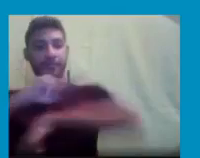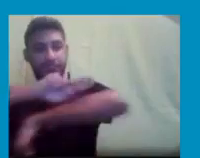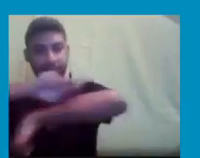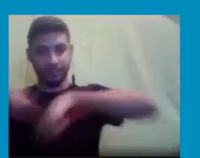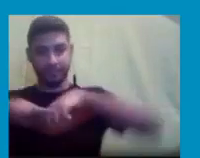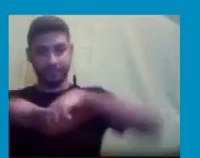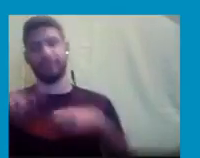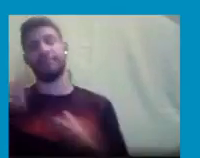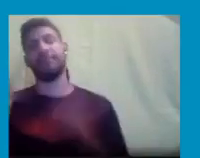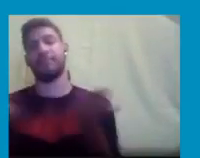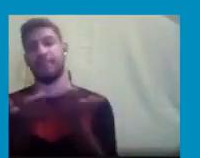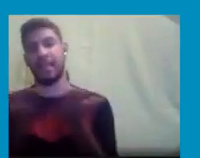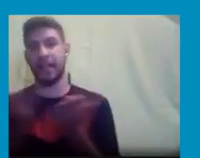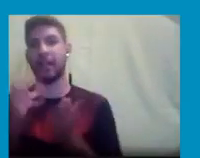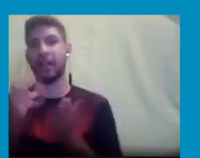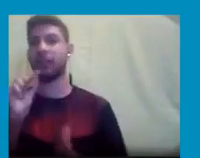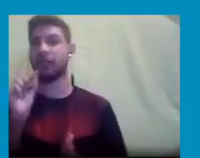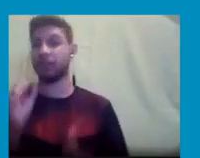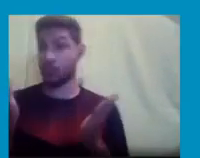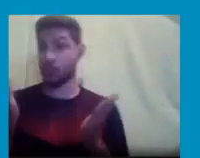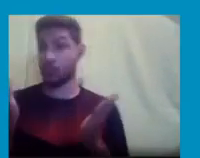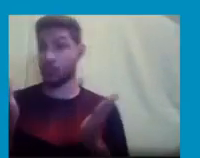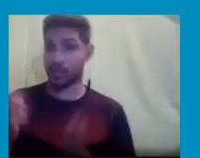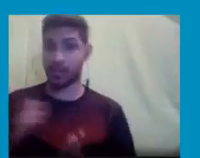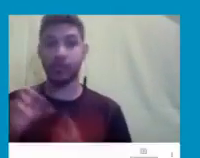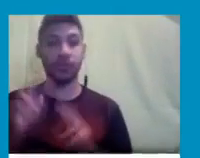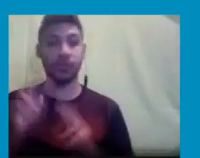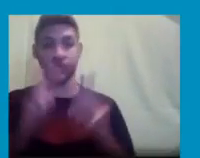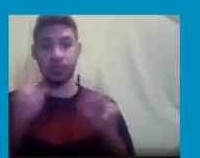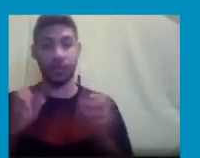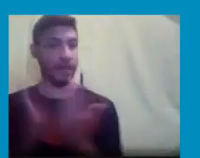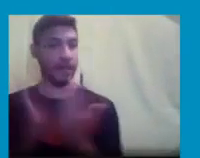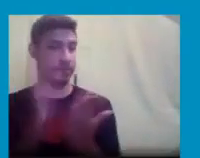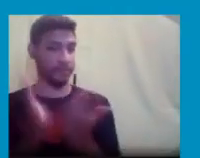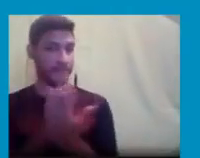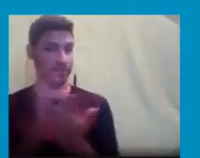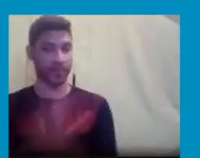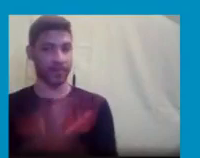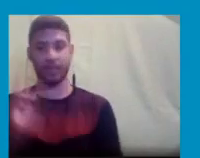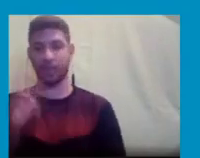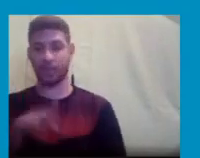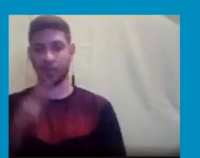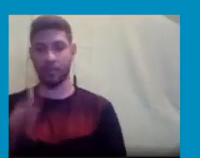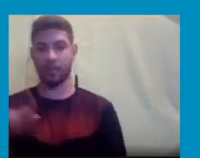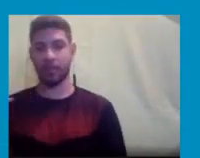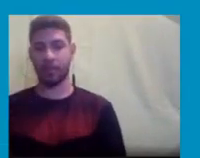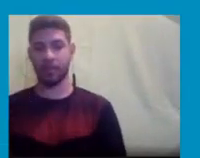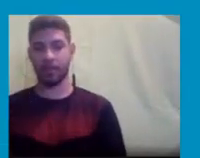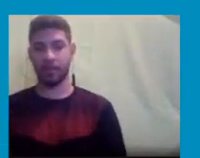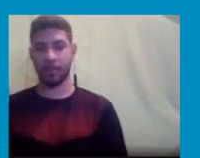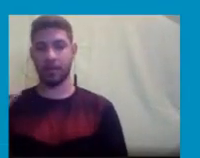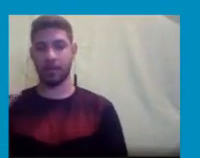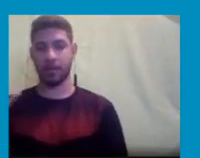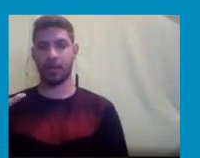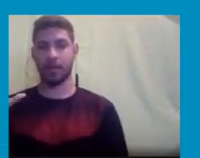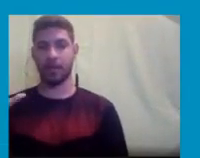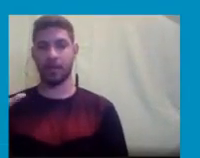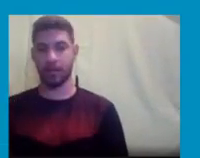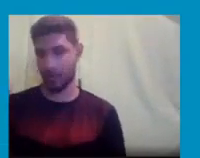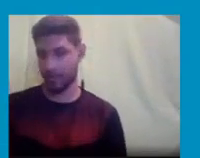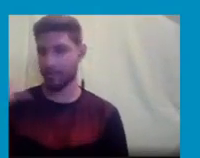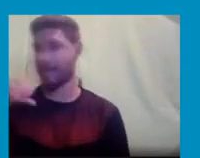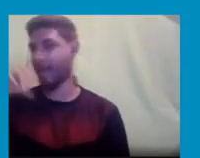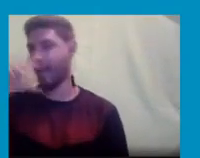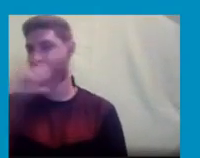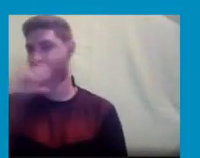na verdade, na Berlinda, a partir desse livro do Carlos Costa Ribeiro, né, que ele apresentou agora